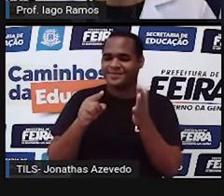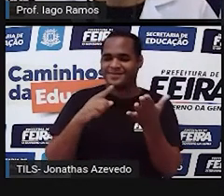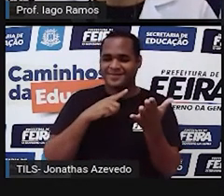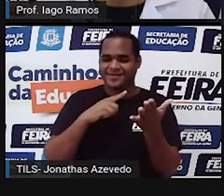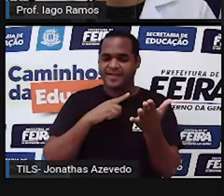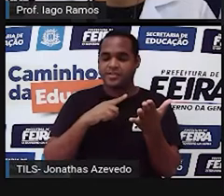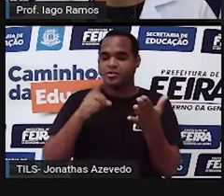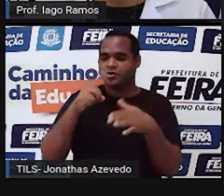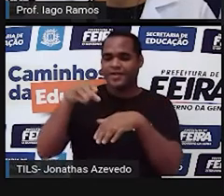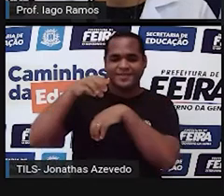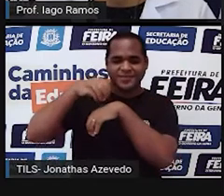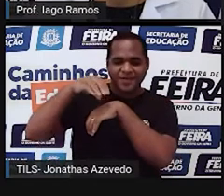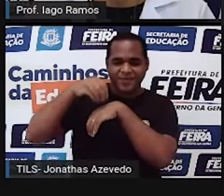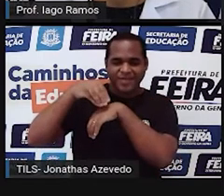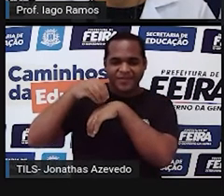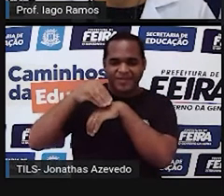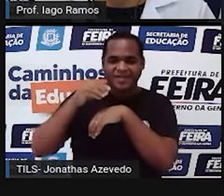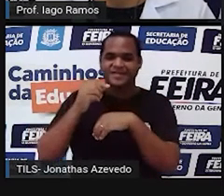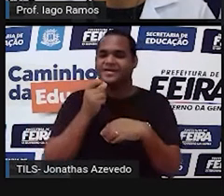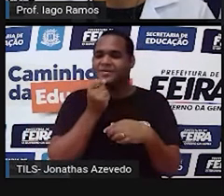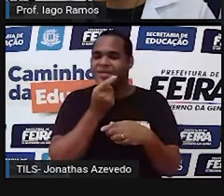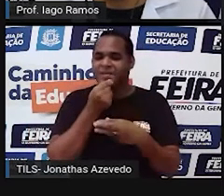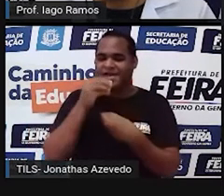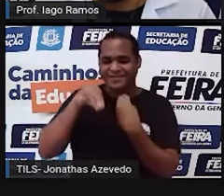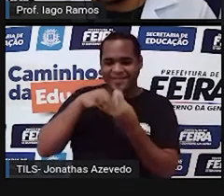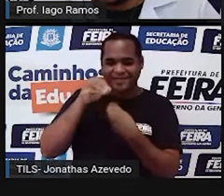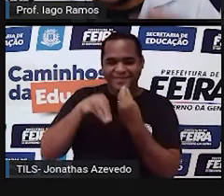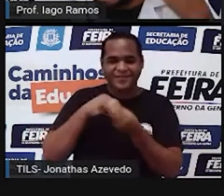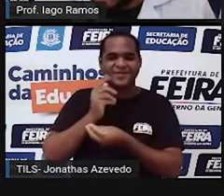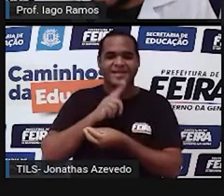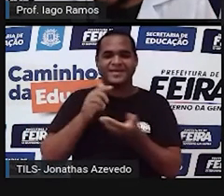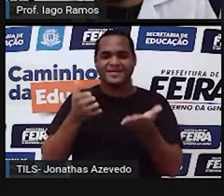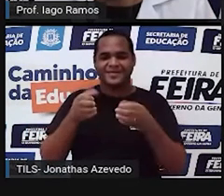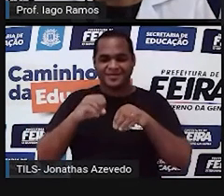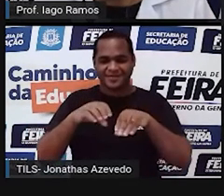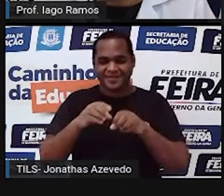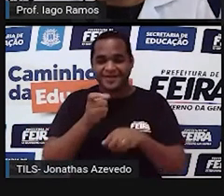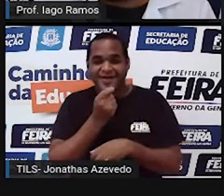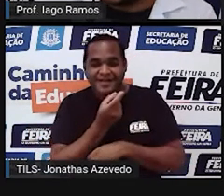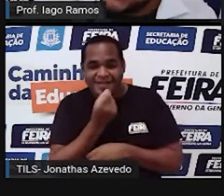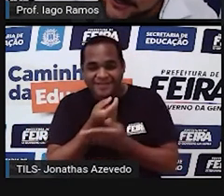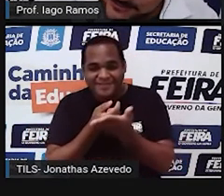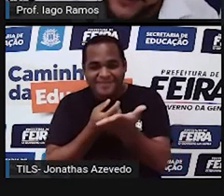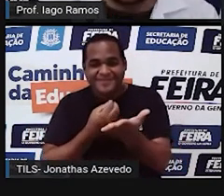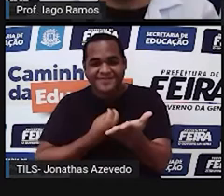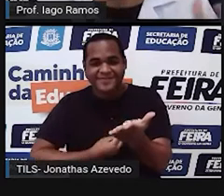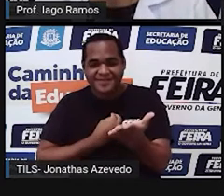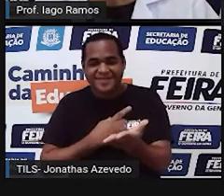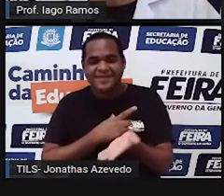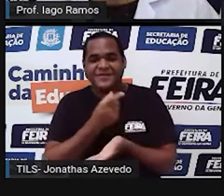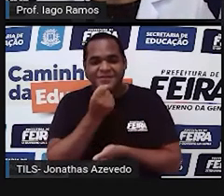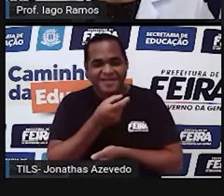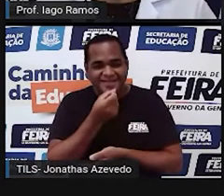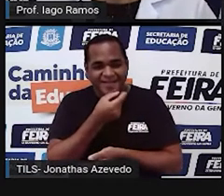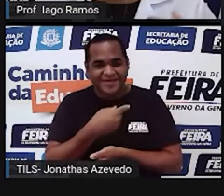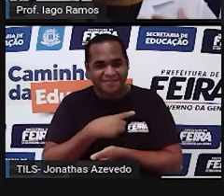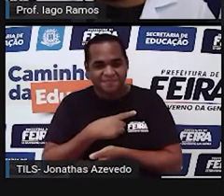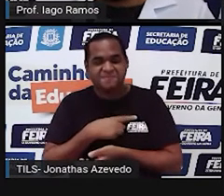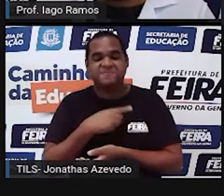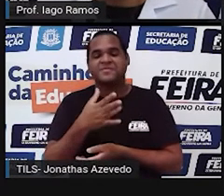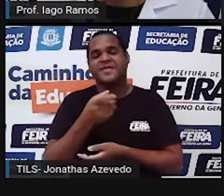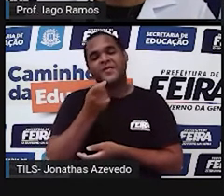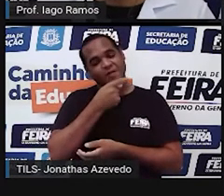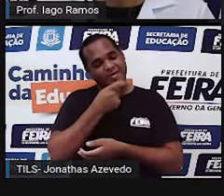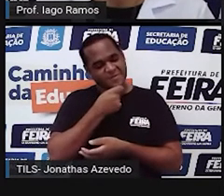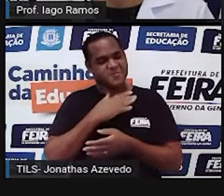Para a gente trazer um pouquinho de riso aqui para nossa aula, certo? Você achou engraçado? Não achou? Eu espero que você tenha achado engraçado. Eu